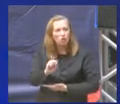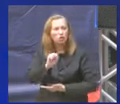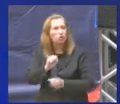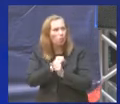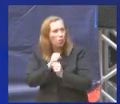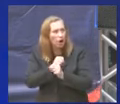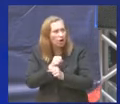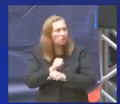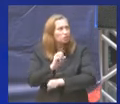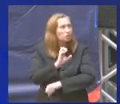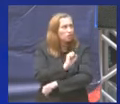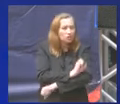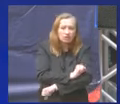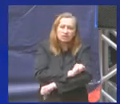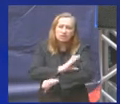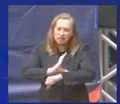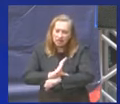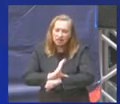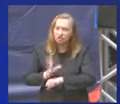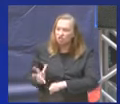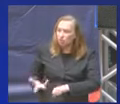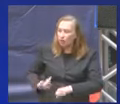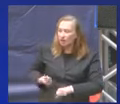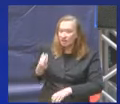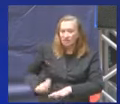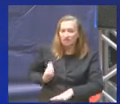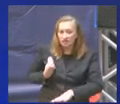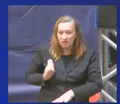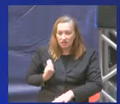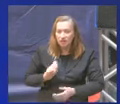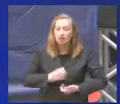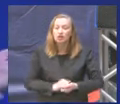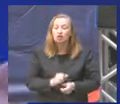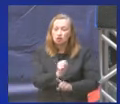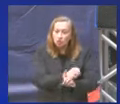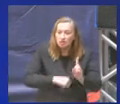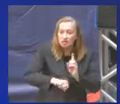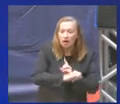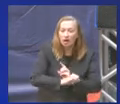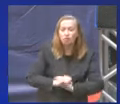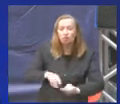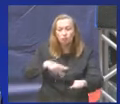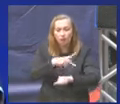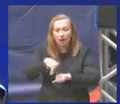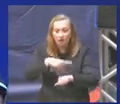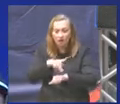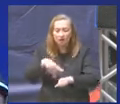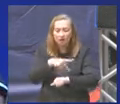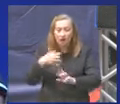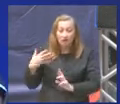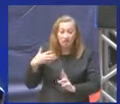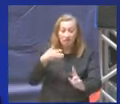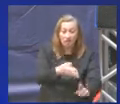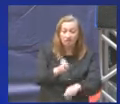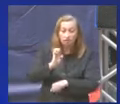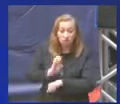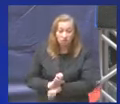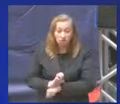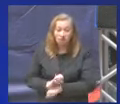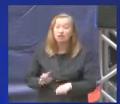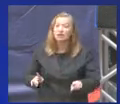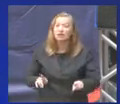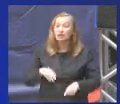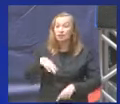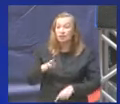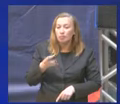é o maior bem-estar, qualidade de vida social do país, né? Referência no Estado. E o Márcio